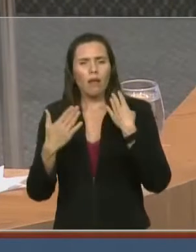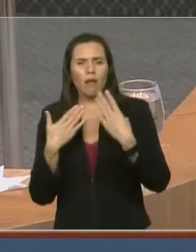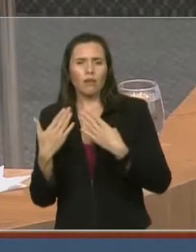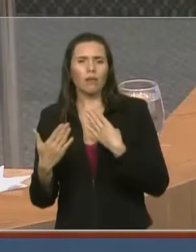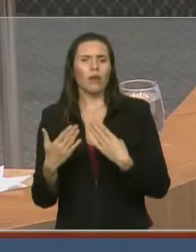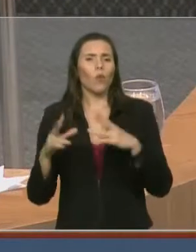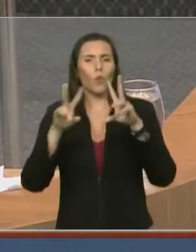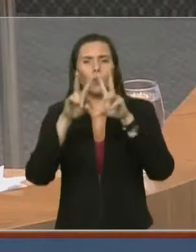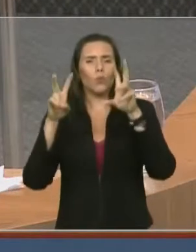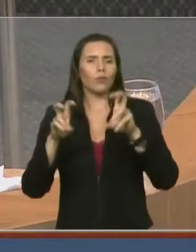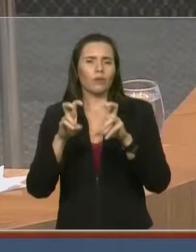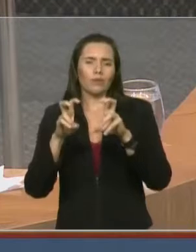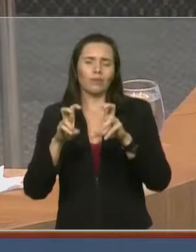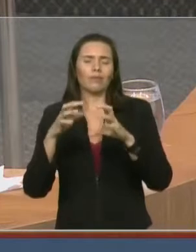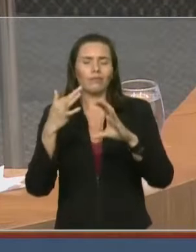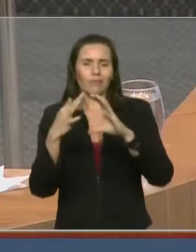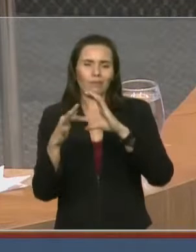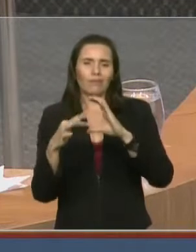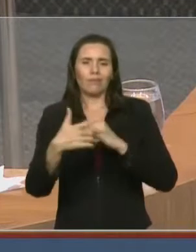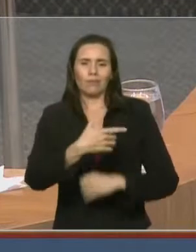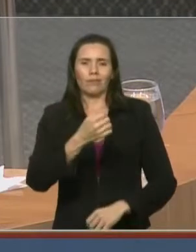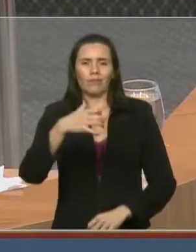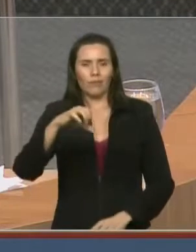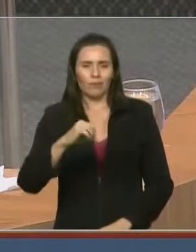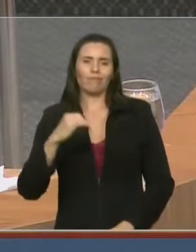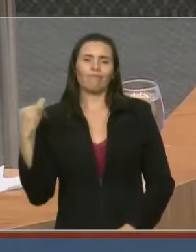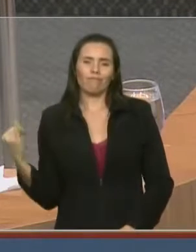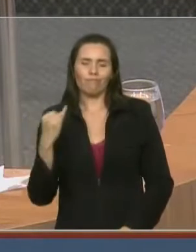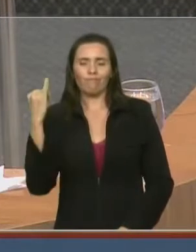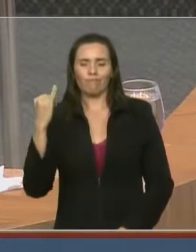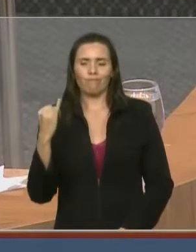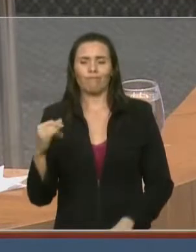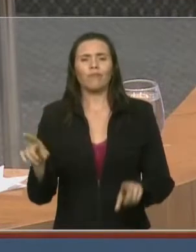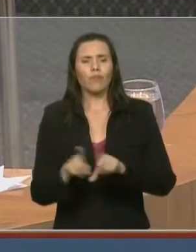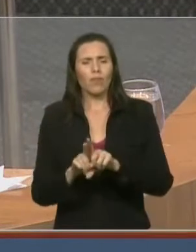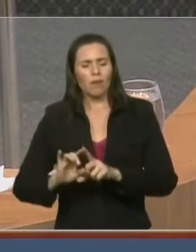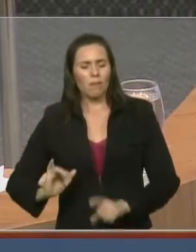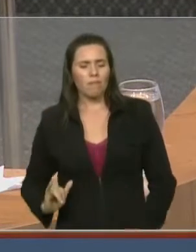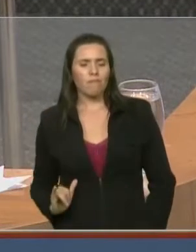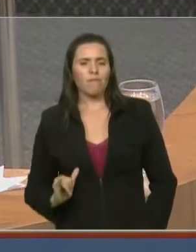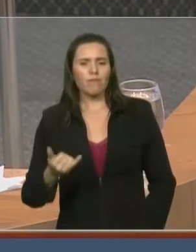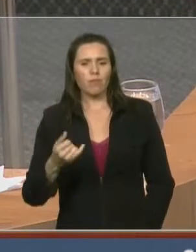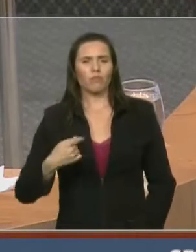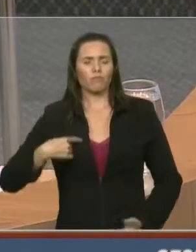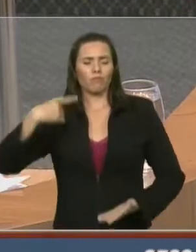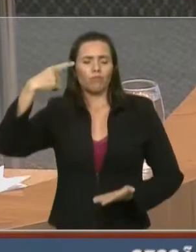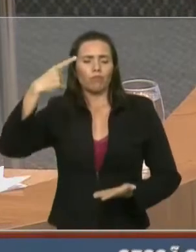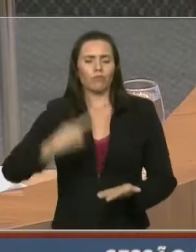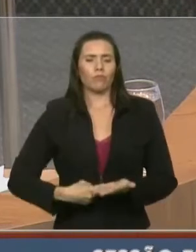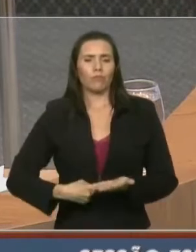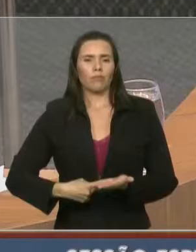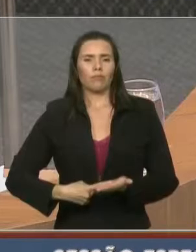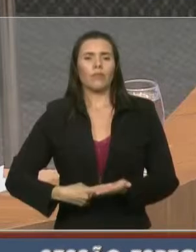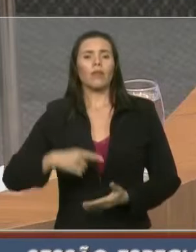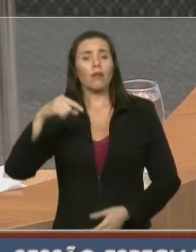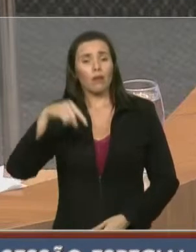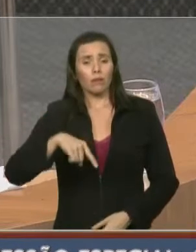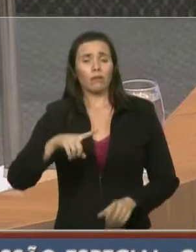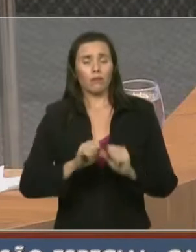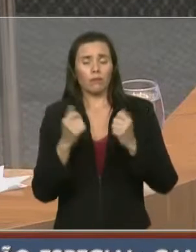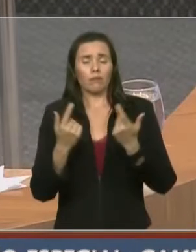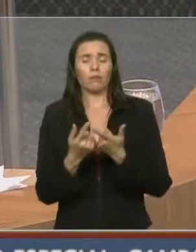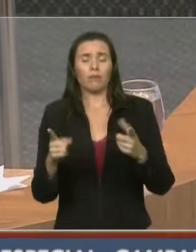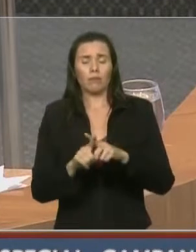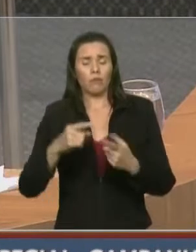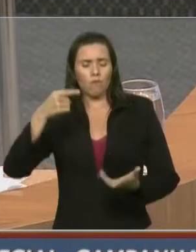aproveito também este momento para reafirmar o compromisso desta Casa Legislativa,